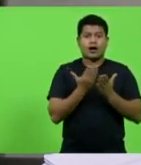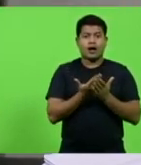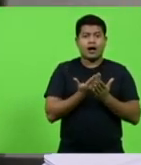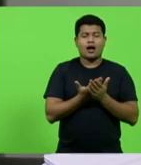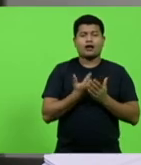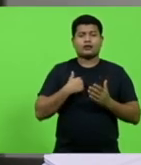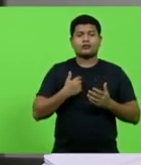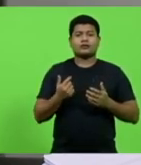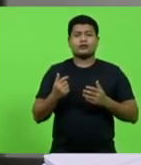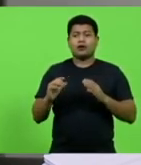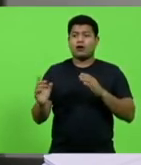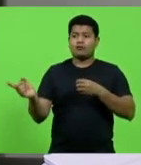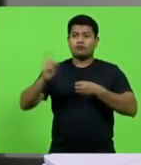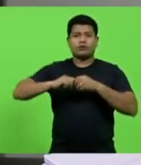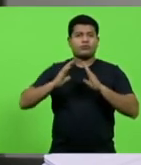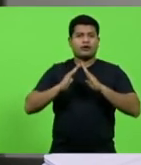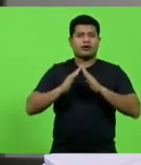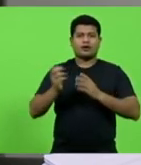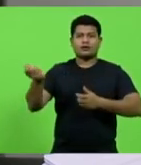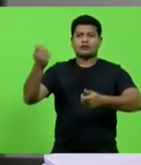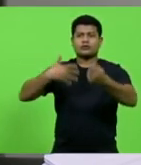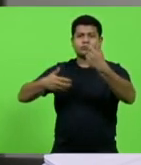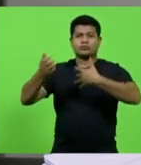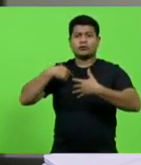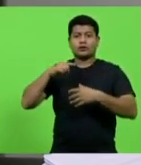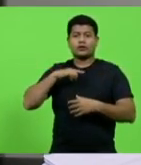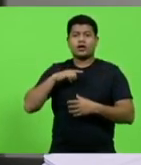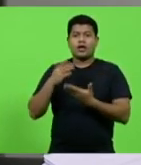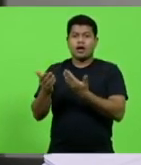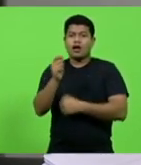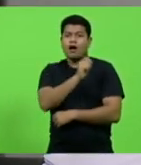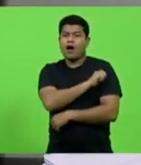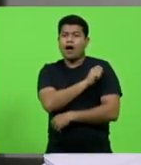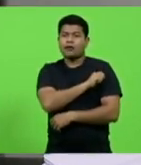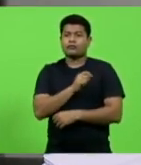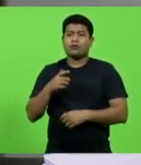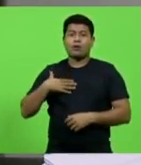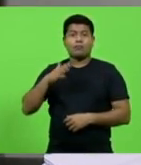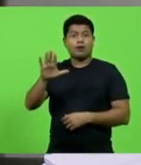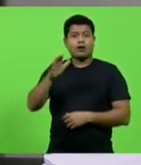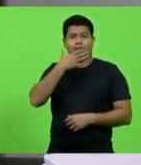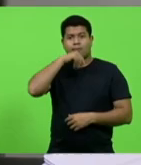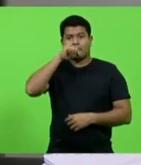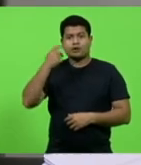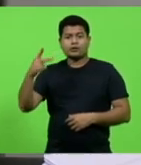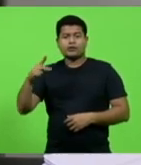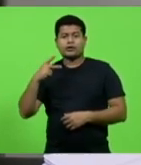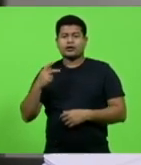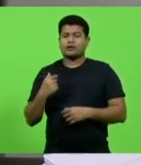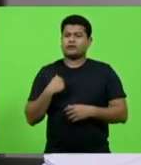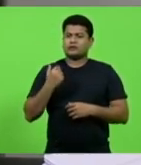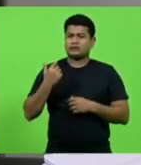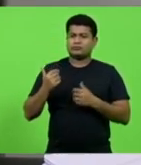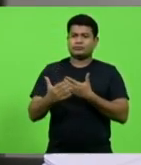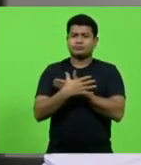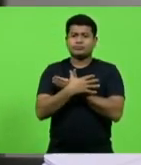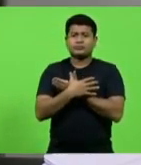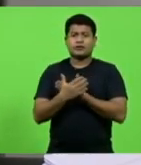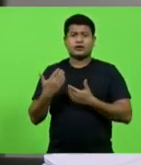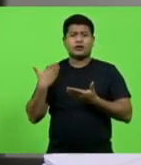pai desempregado, que tem o professor que xingou, que tem um professor que chegou e disse para ele: a tua mãe